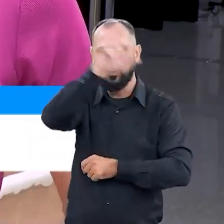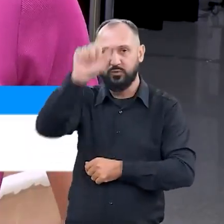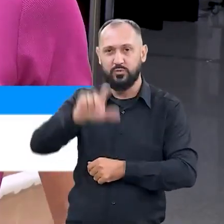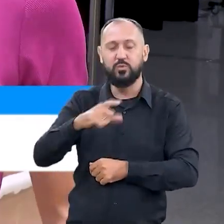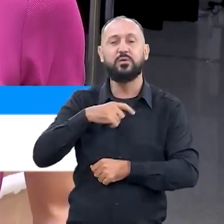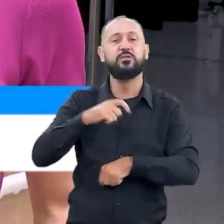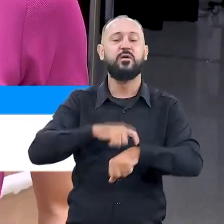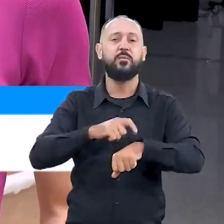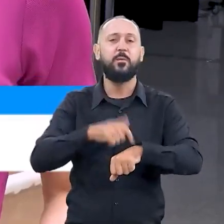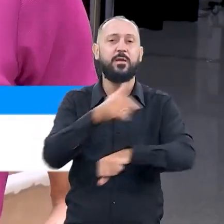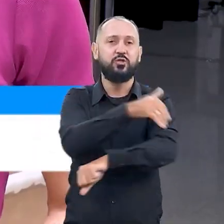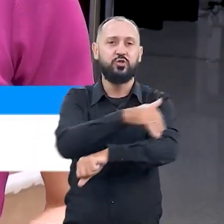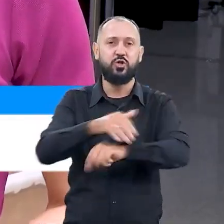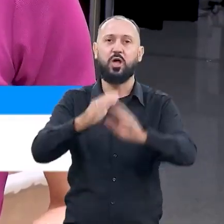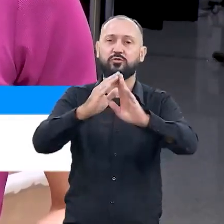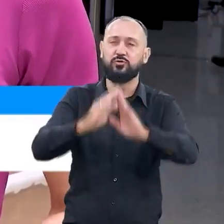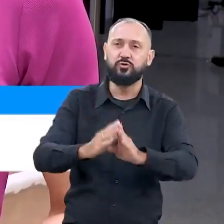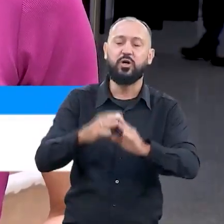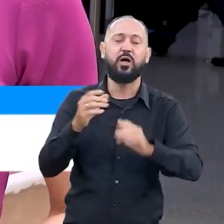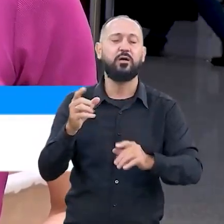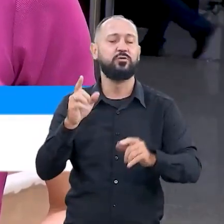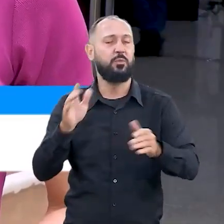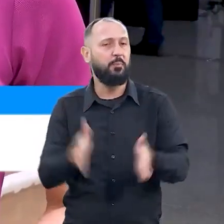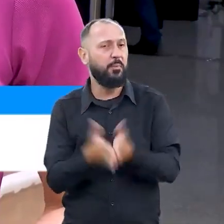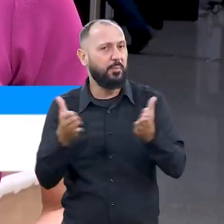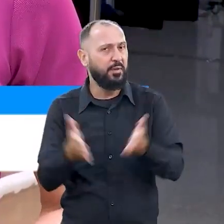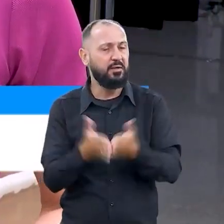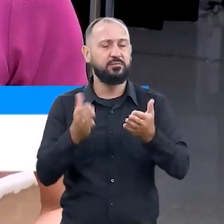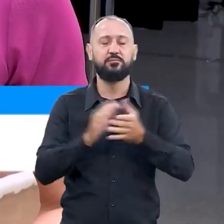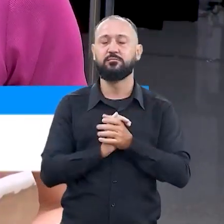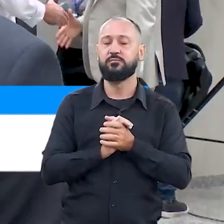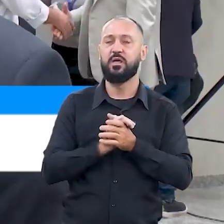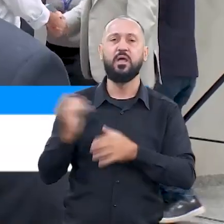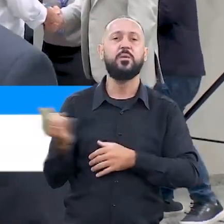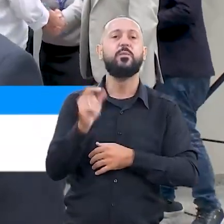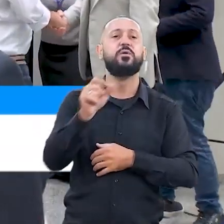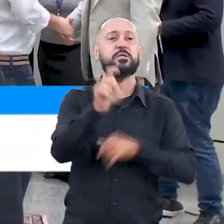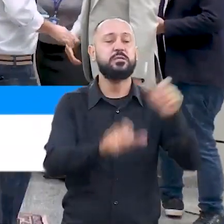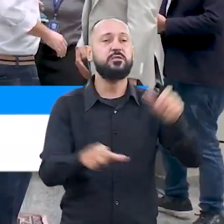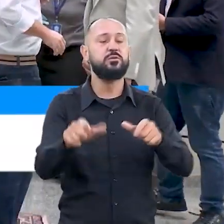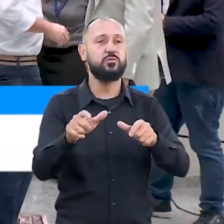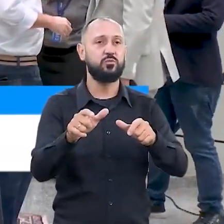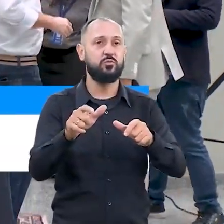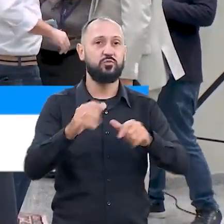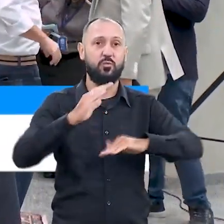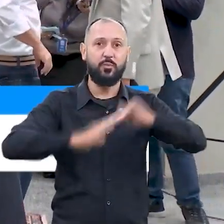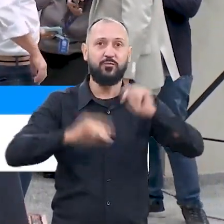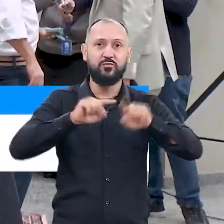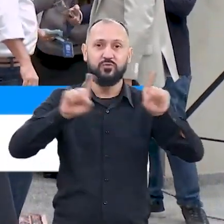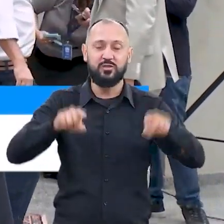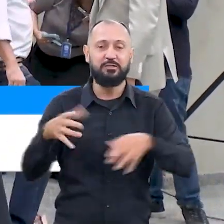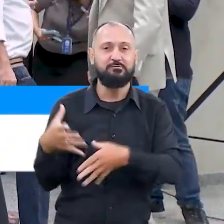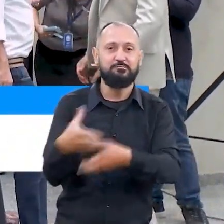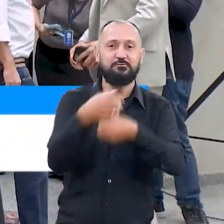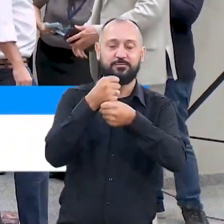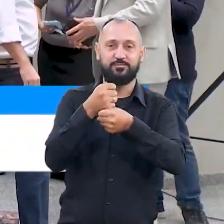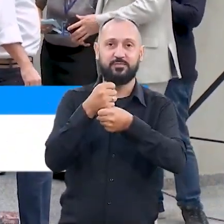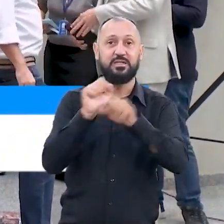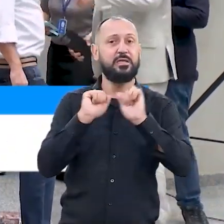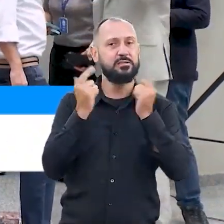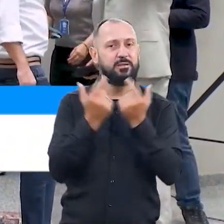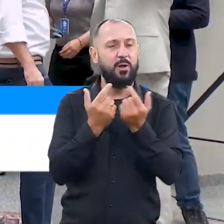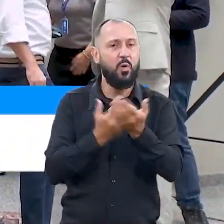cidadãos sumatogrossenses em situação de vulnerabilidade social. É muito importante o engajamento dos servidores do Estado